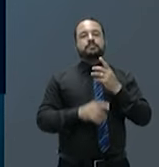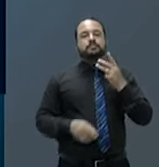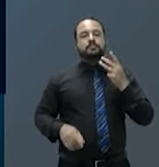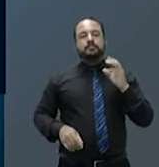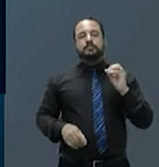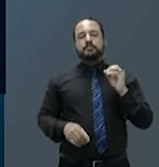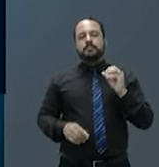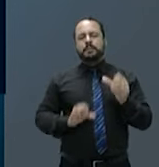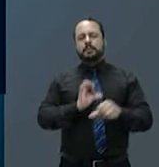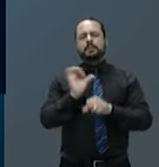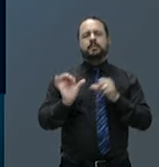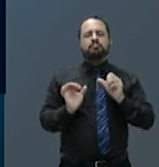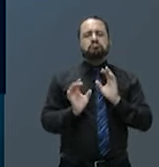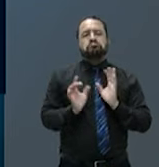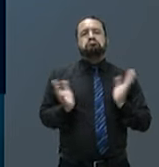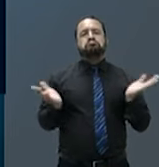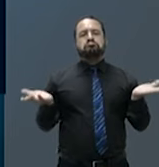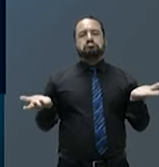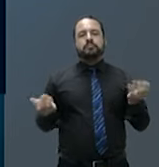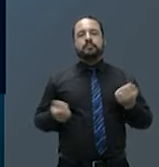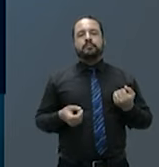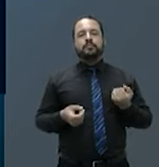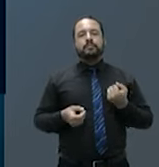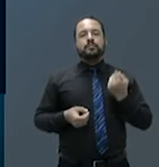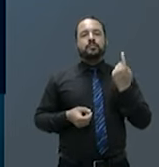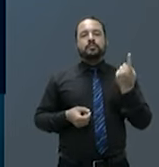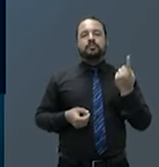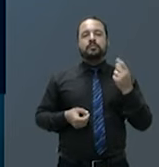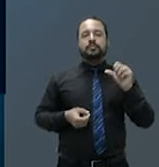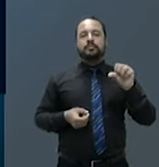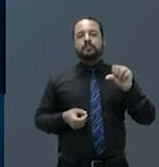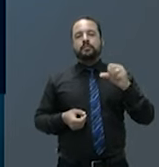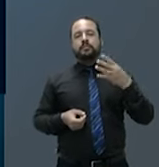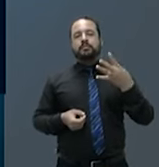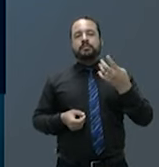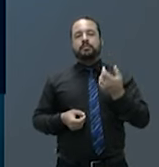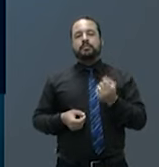mudou? É 1948.